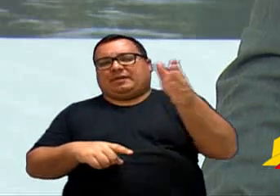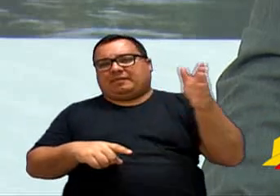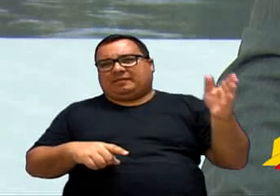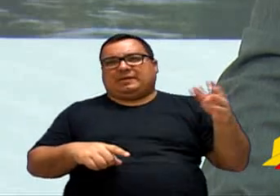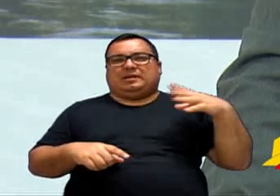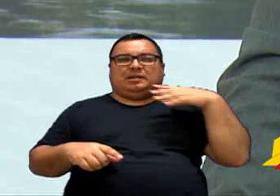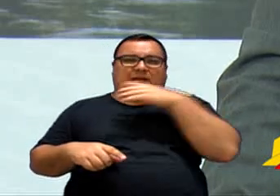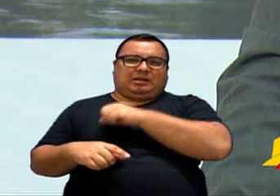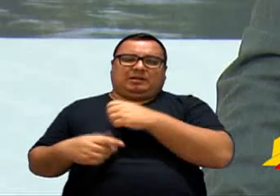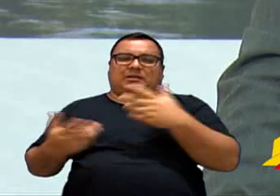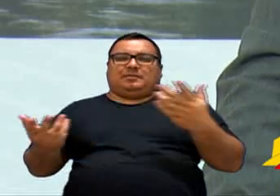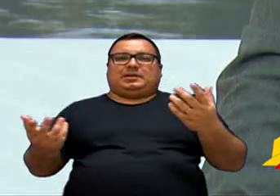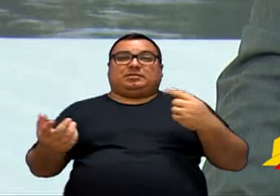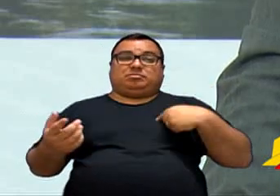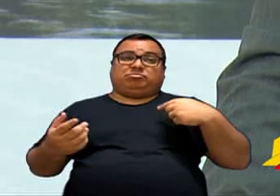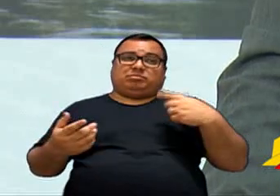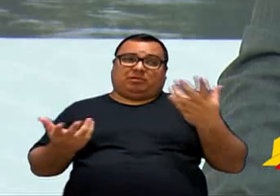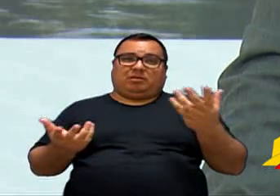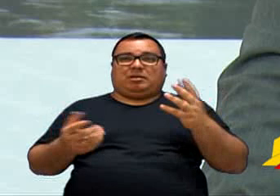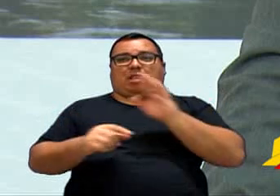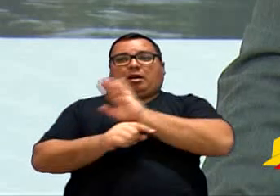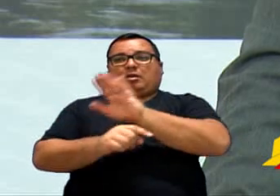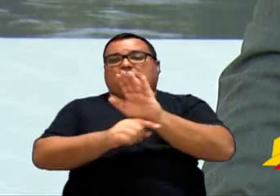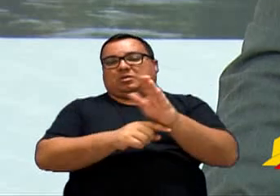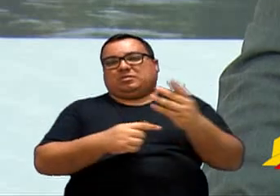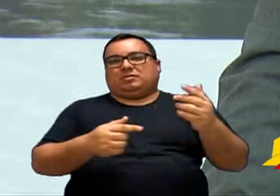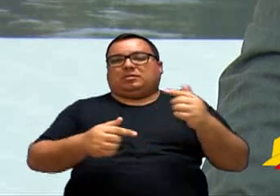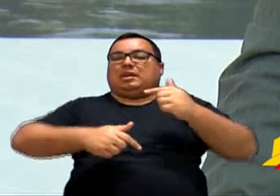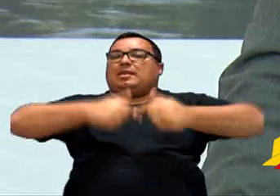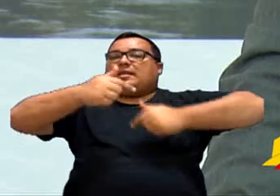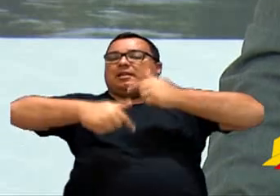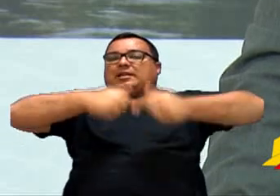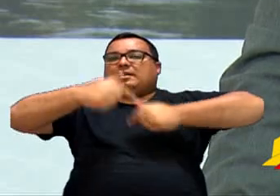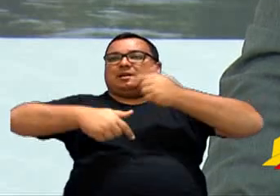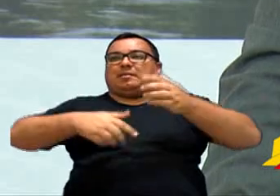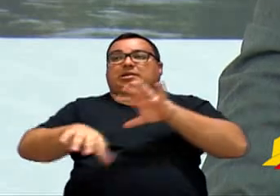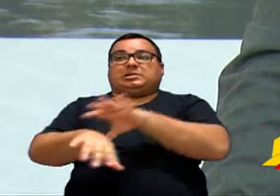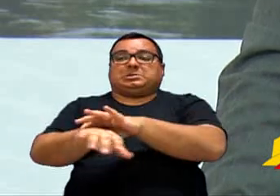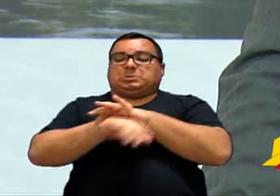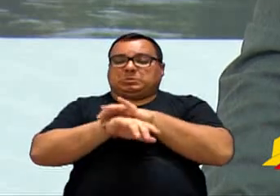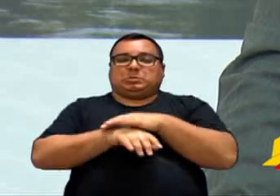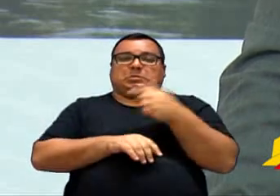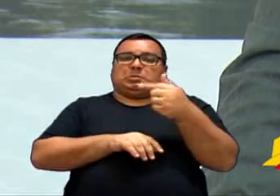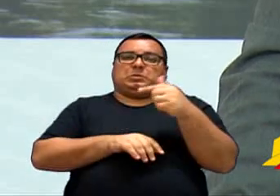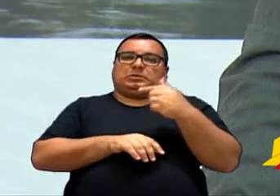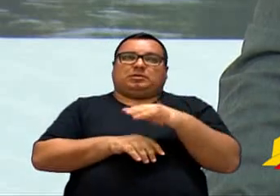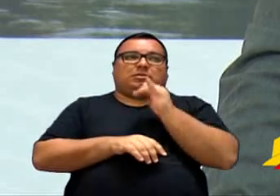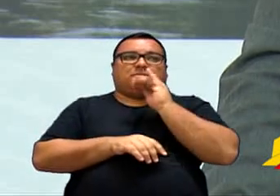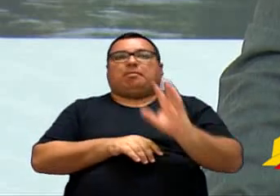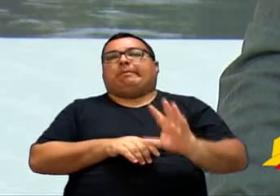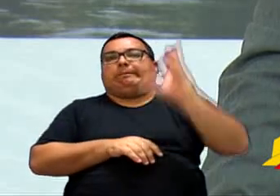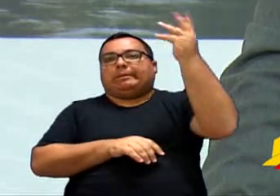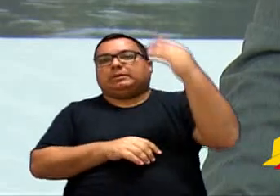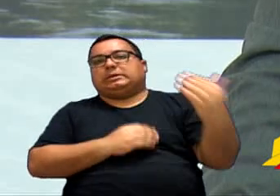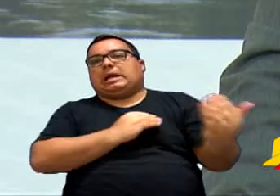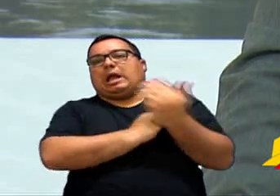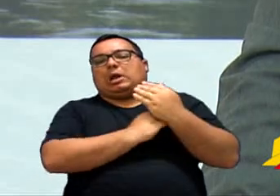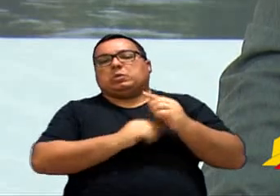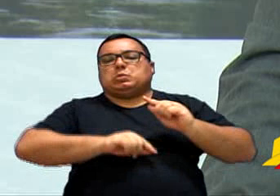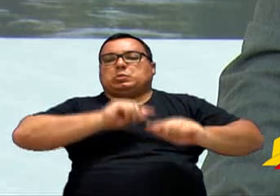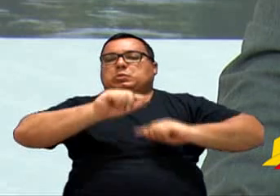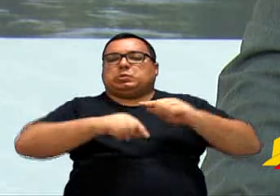para os nossos interesses e estão sem nenhuma base de cobertura assistencial e